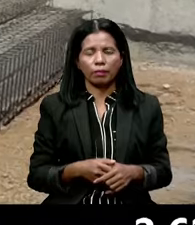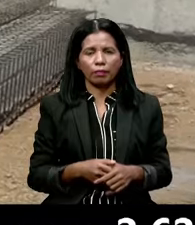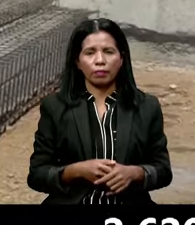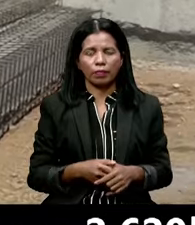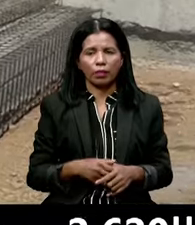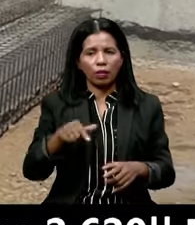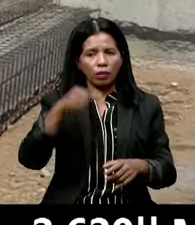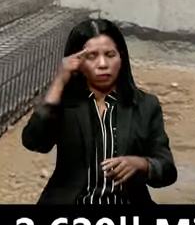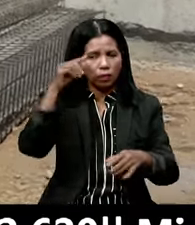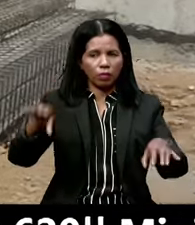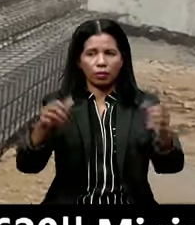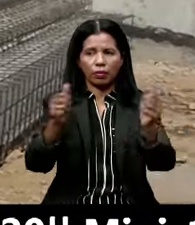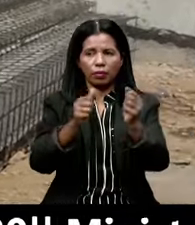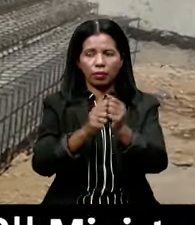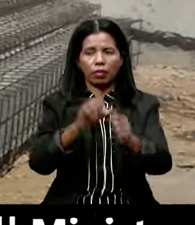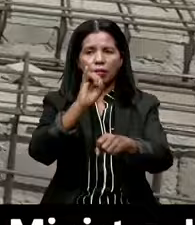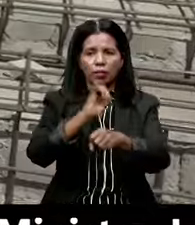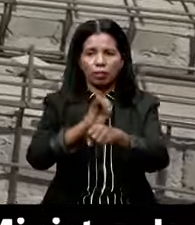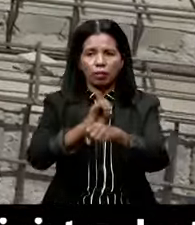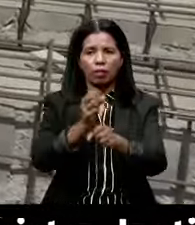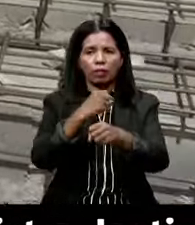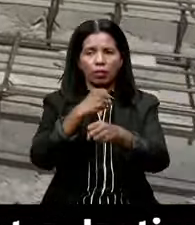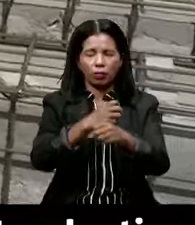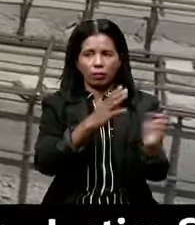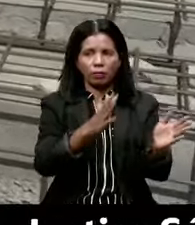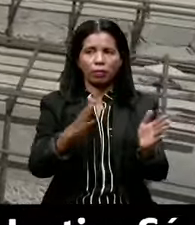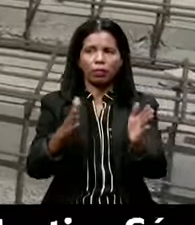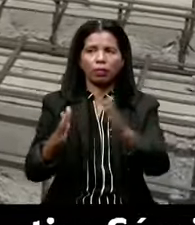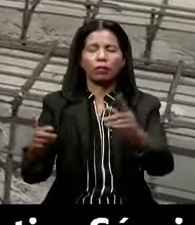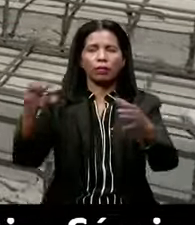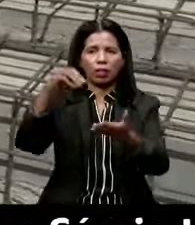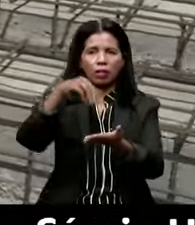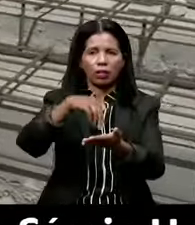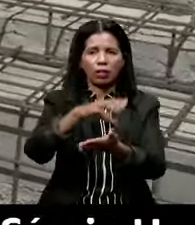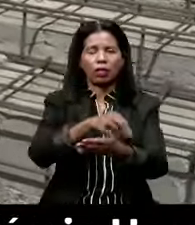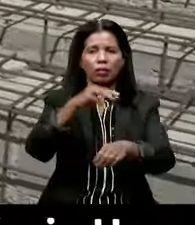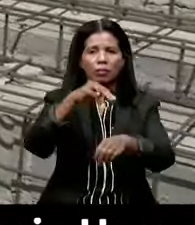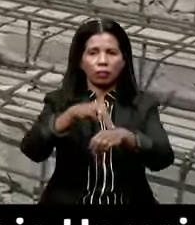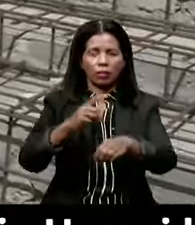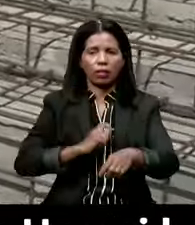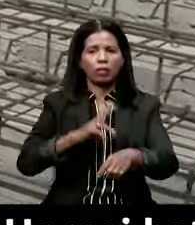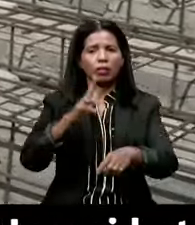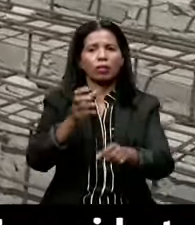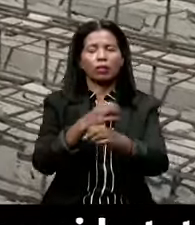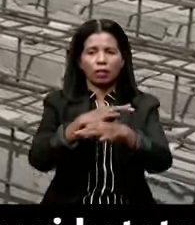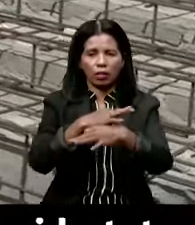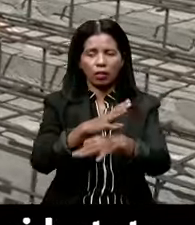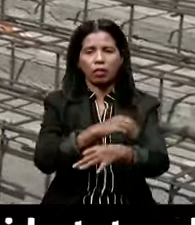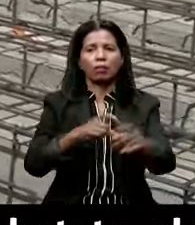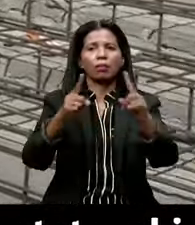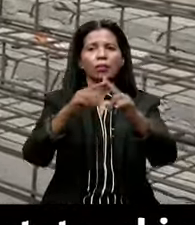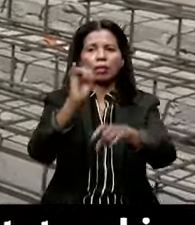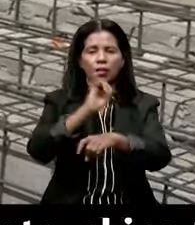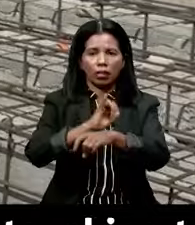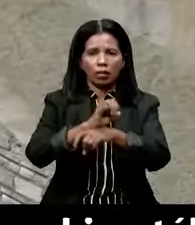Durante o governo serviço de mútuo com parte da igreja, o de ralo preparação, o de ralo altar missa e atacitolo, no ralo reabilitação da igreja Balo